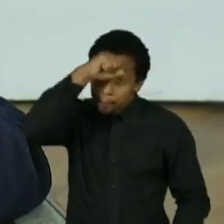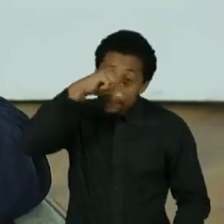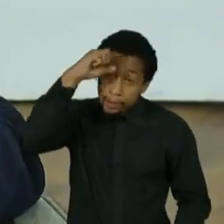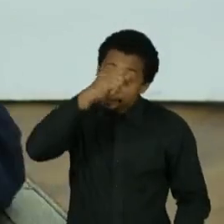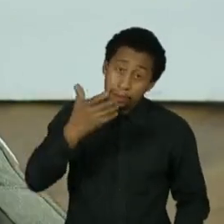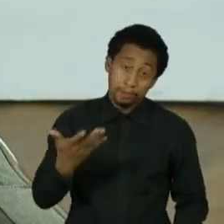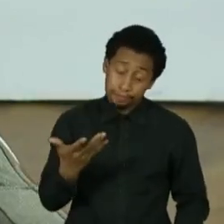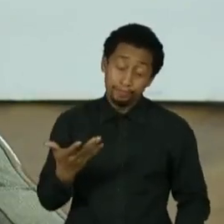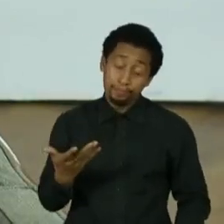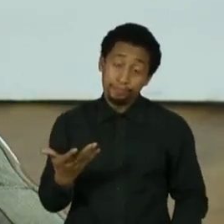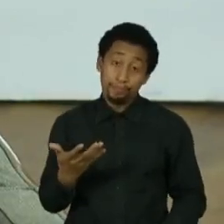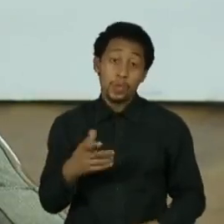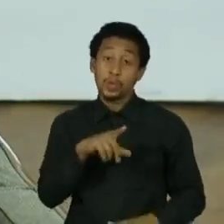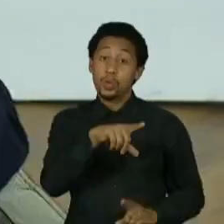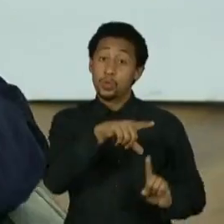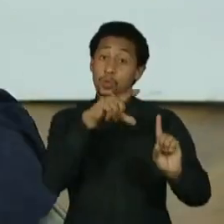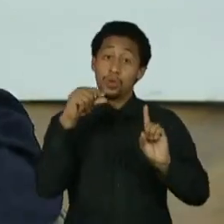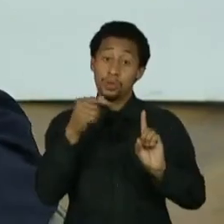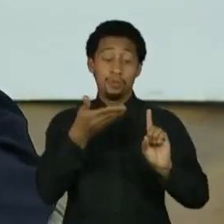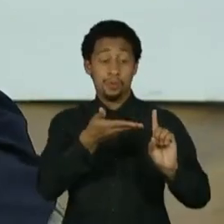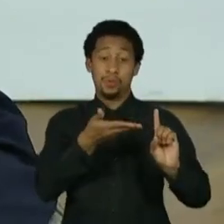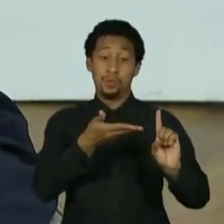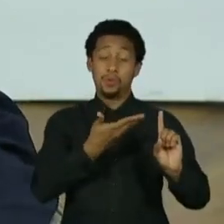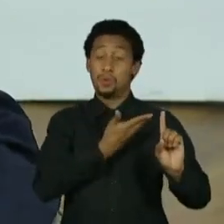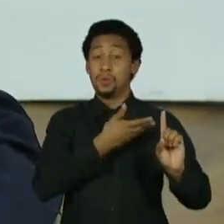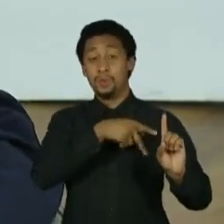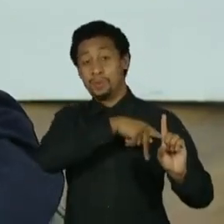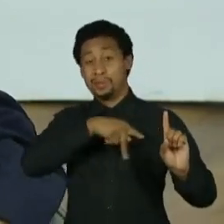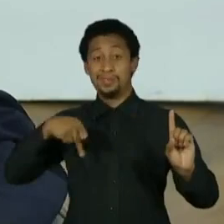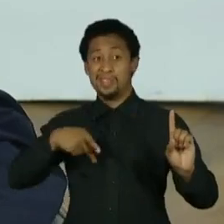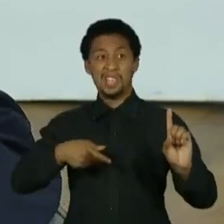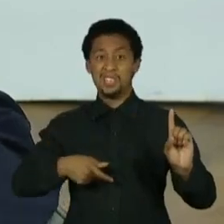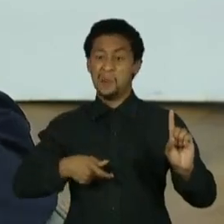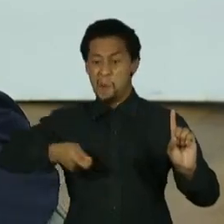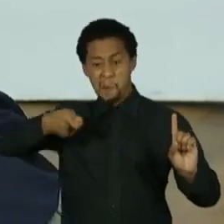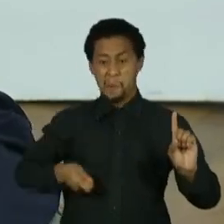de extrema-direita, como nunca houve desde o final da ditadura.